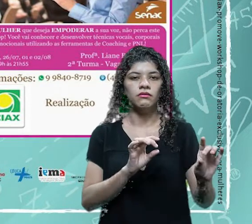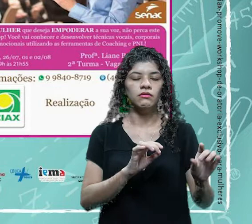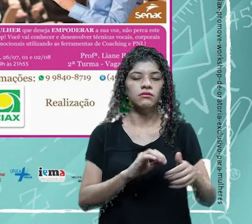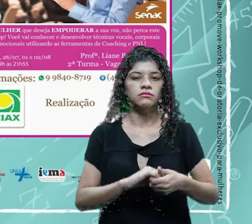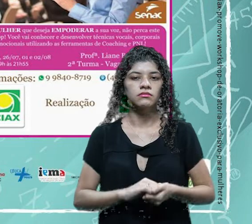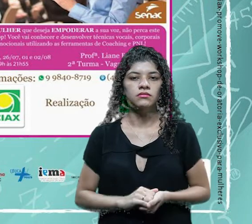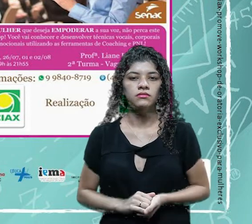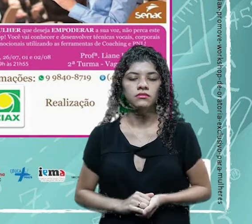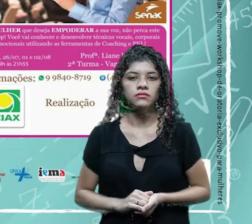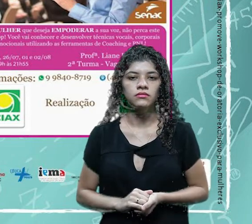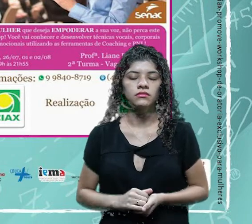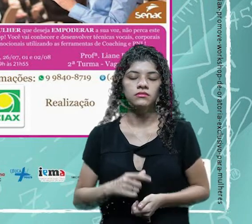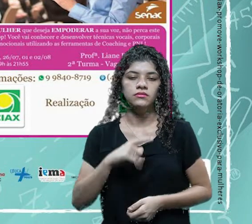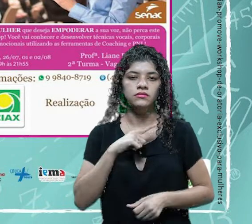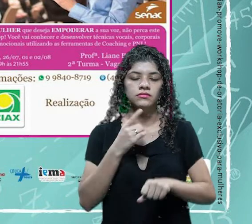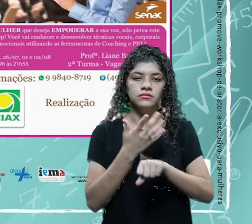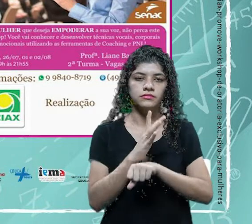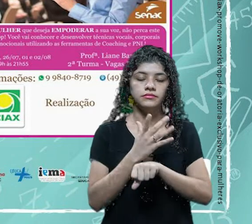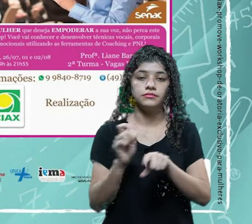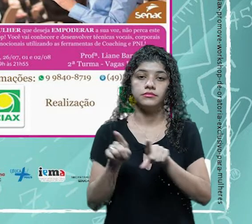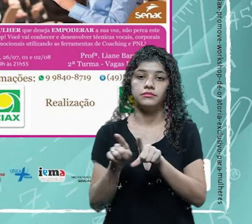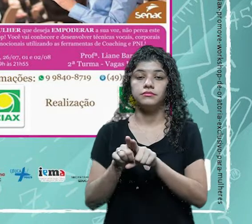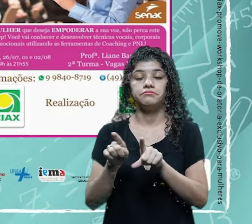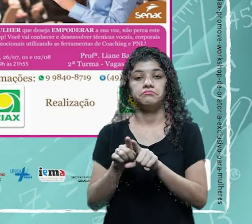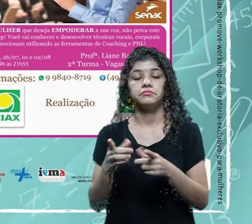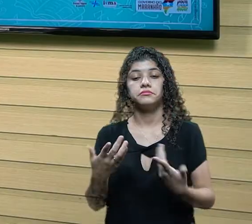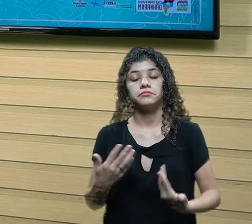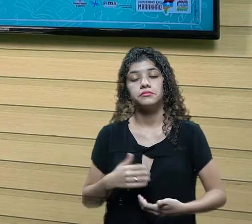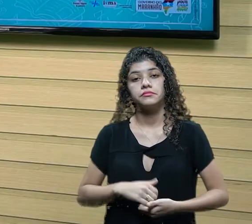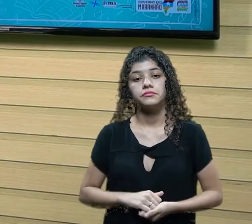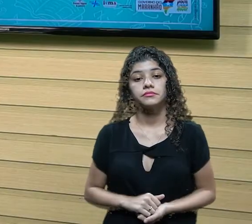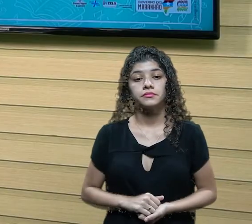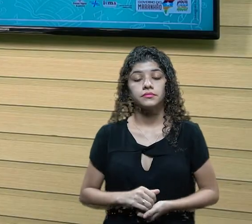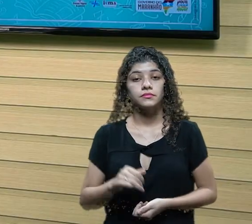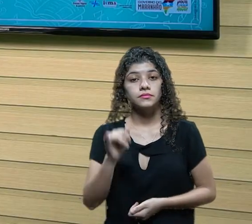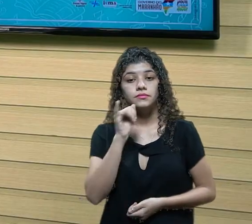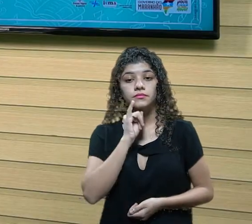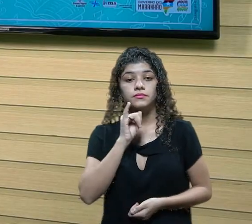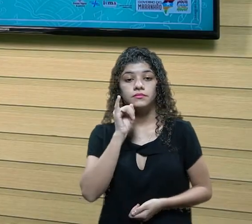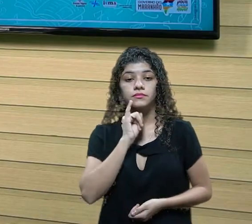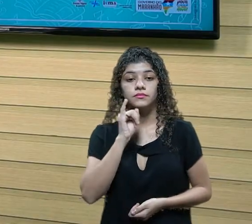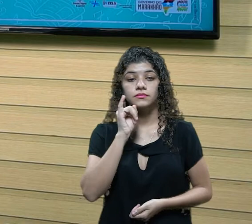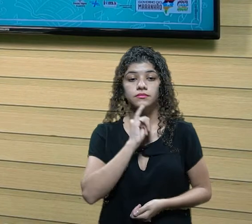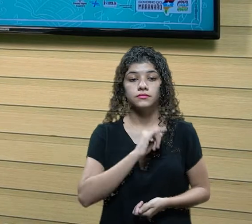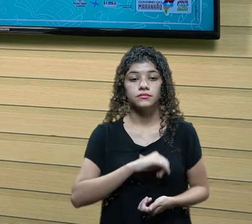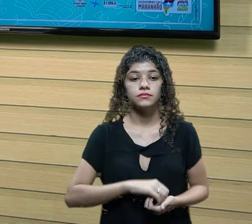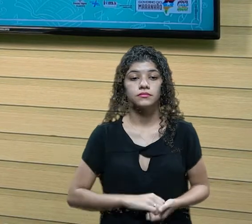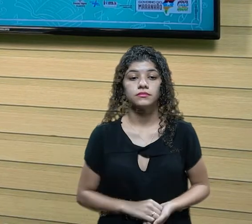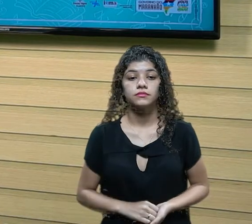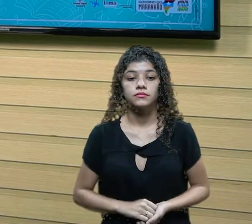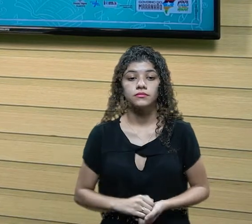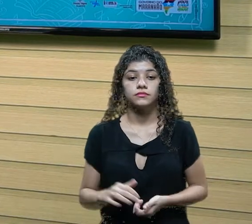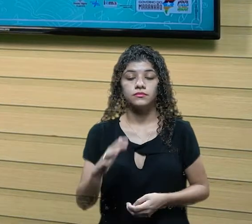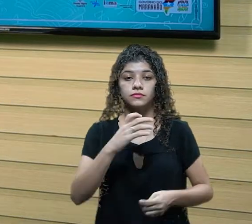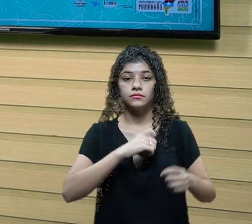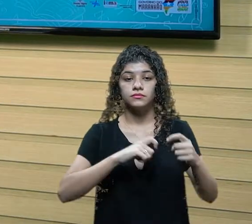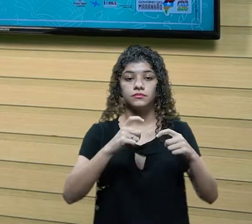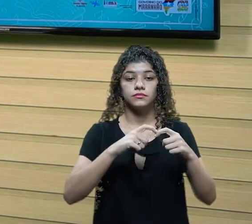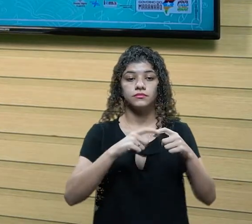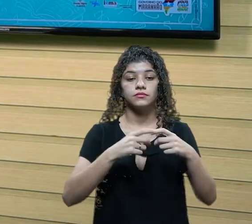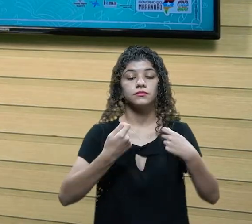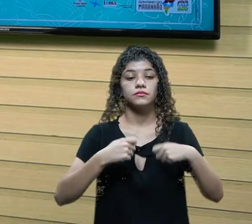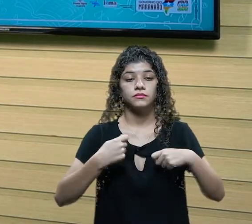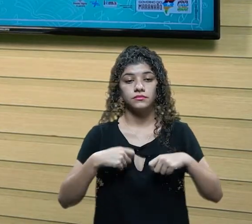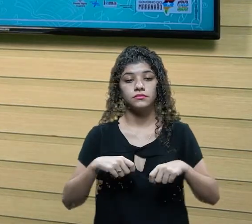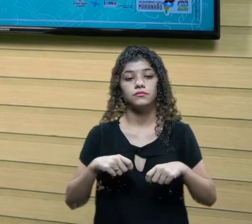um uma prática uma oficina workshop como por exemplo é uma rede de médicos precisa